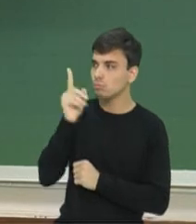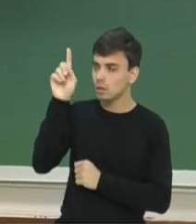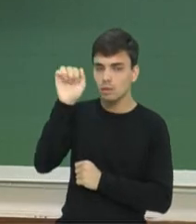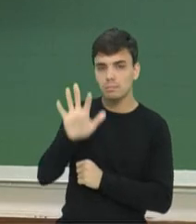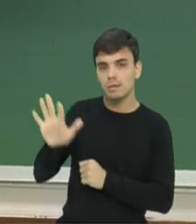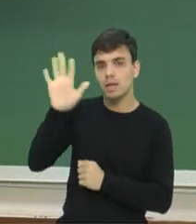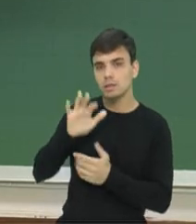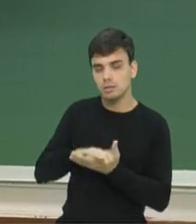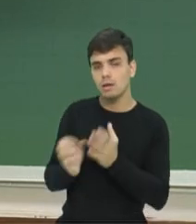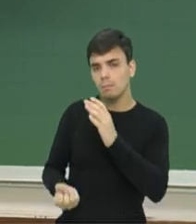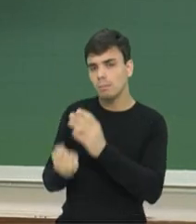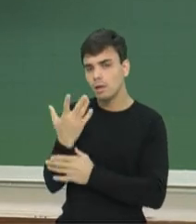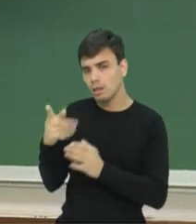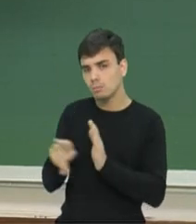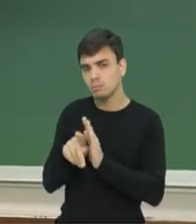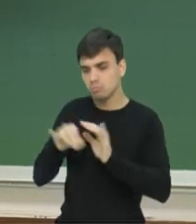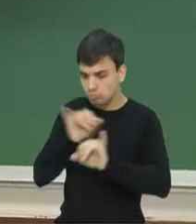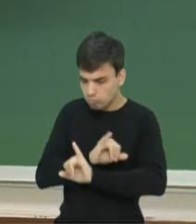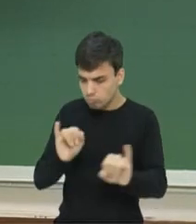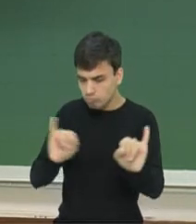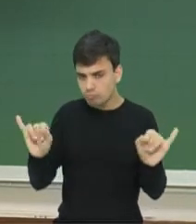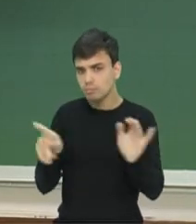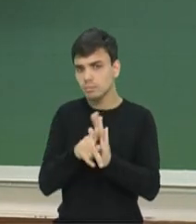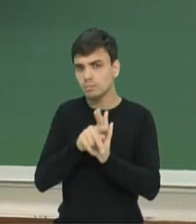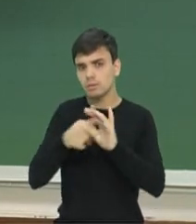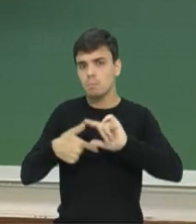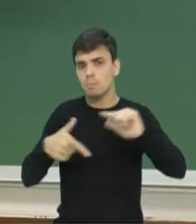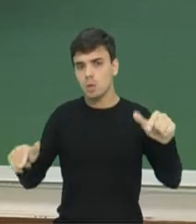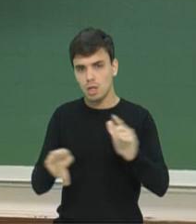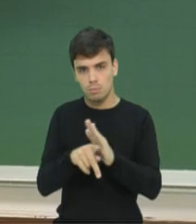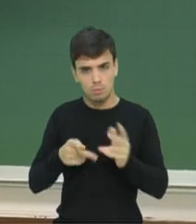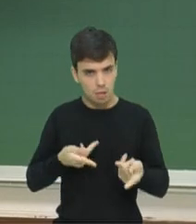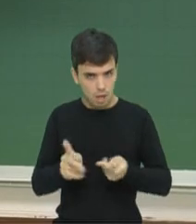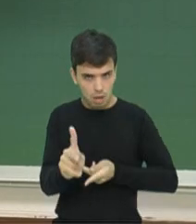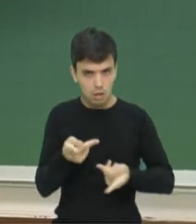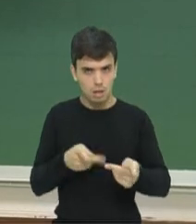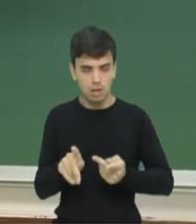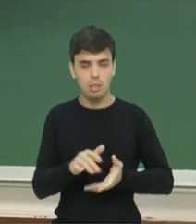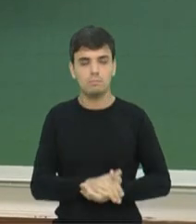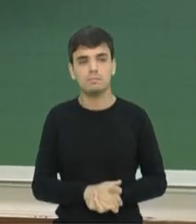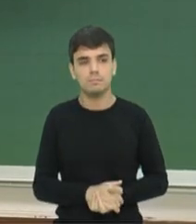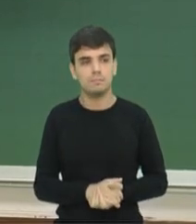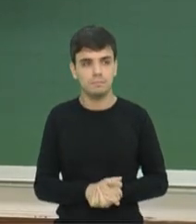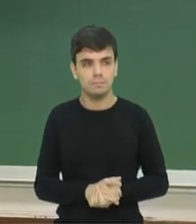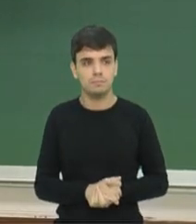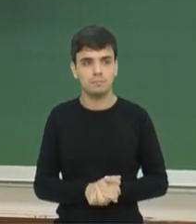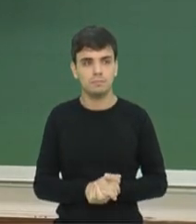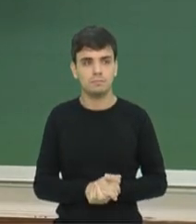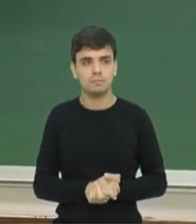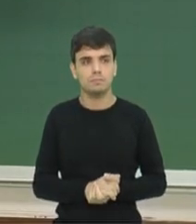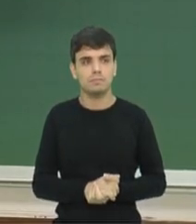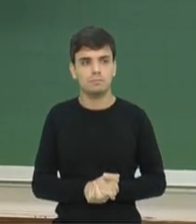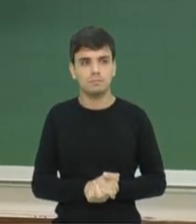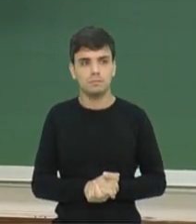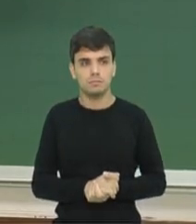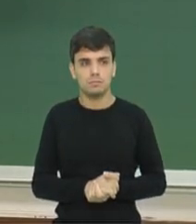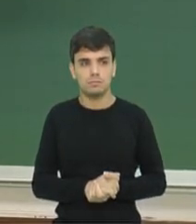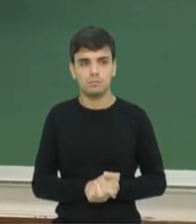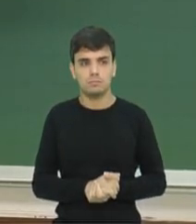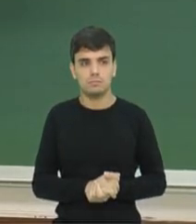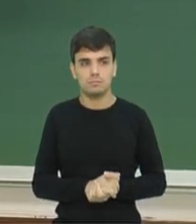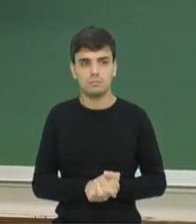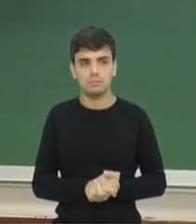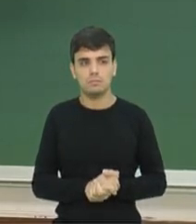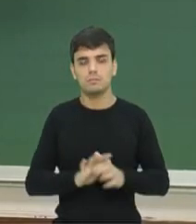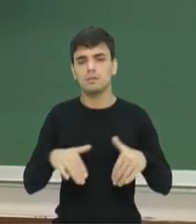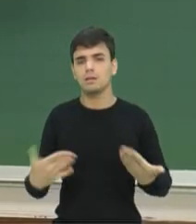o criador, foi o divulgador, né, da parte moderna do karatê que está retratado aqui nesta imagem aqui para vocês. Então